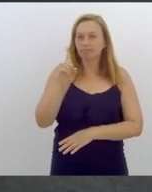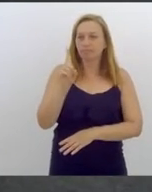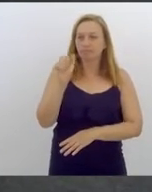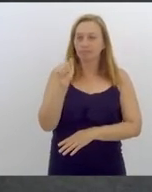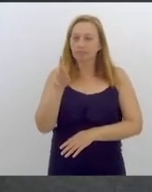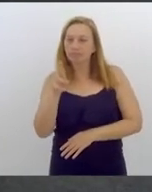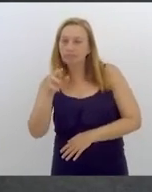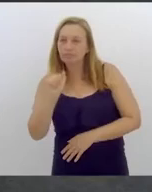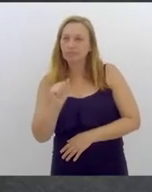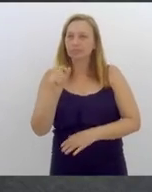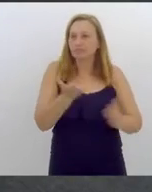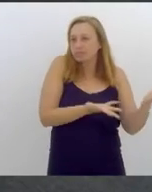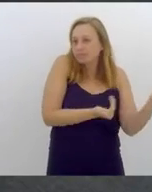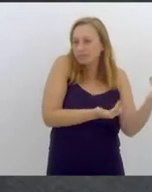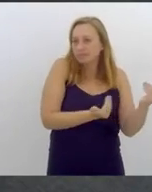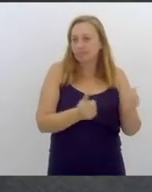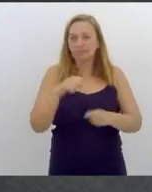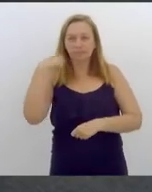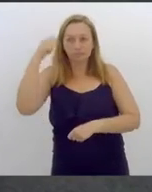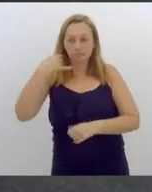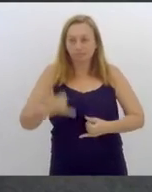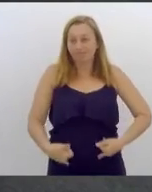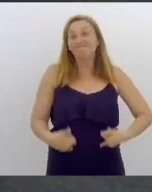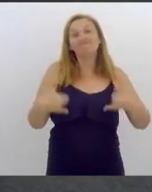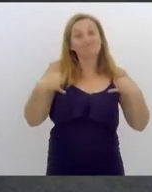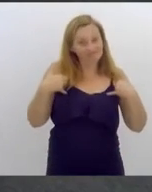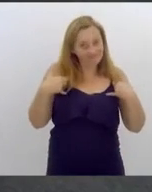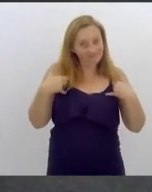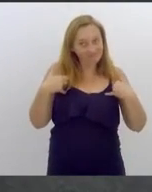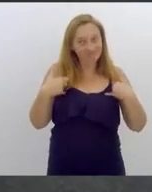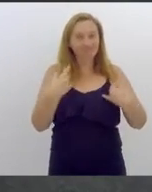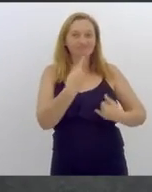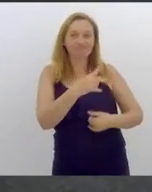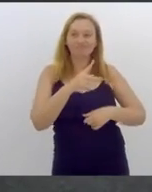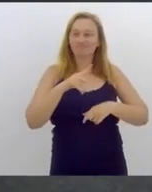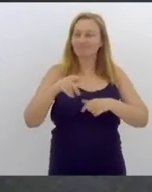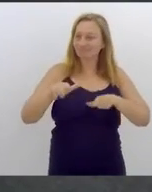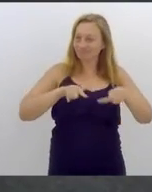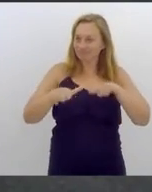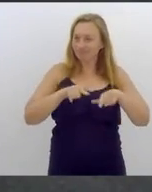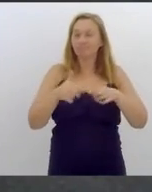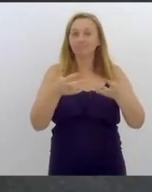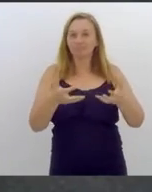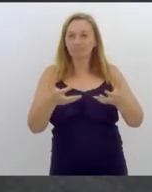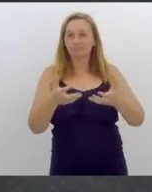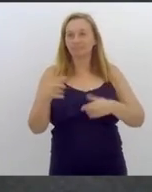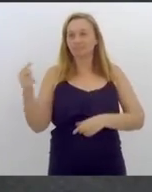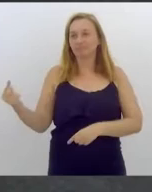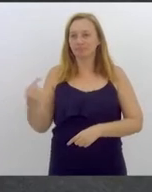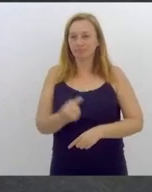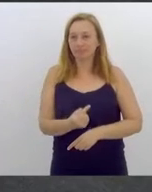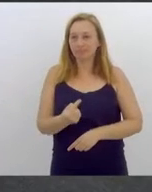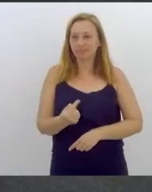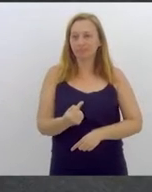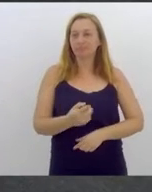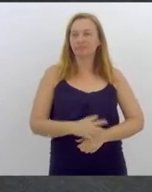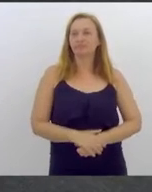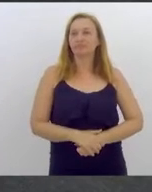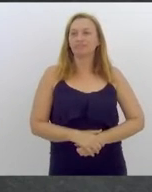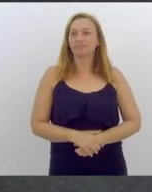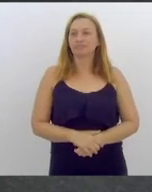é essa jovem atriz que a gente se orgulha muito do seu trabalho e eu queria trazer aqui uma passagem